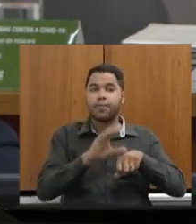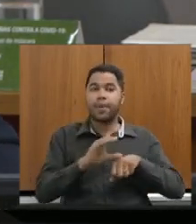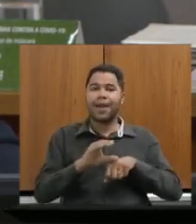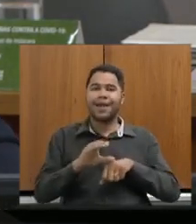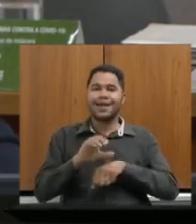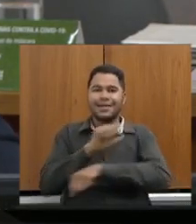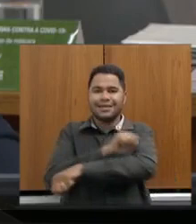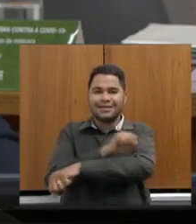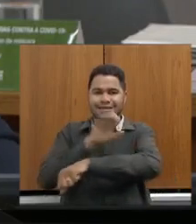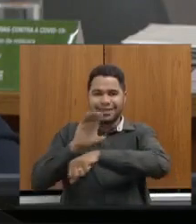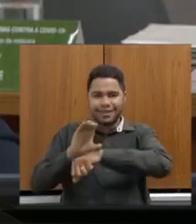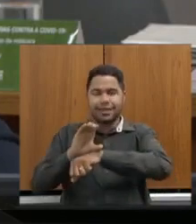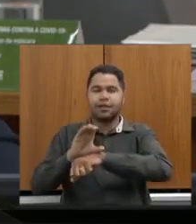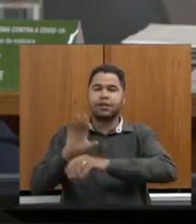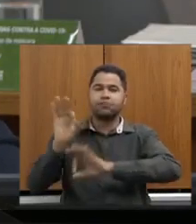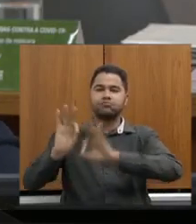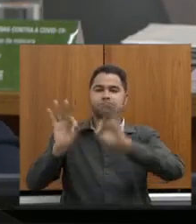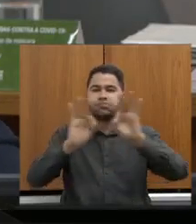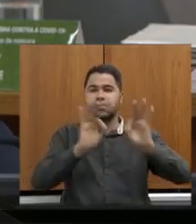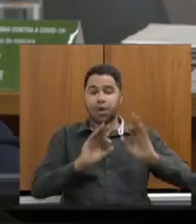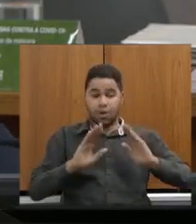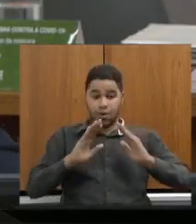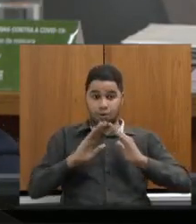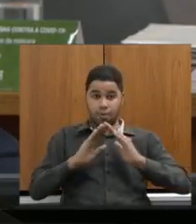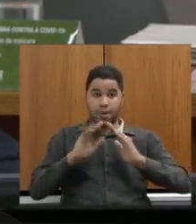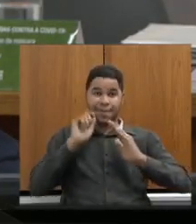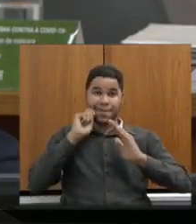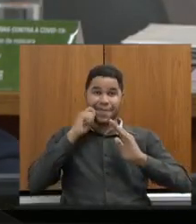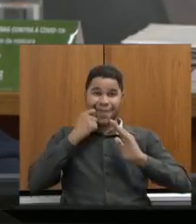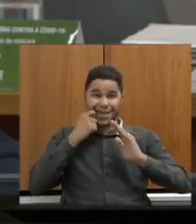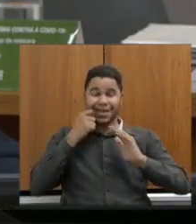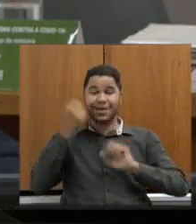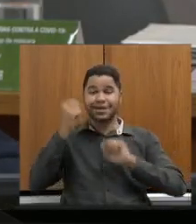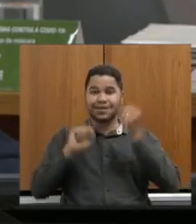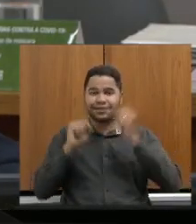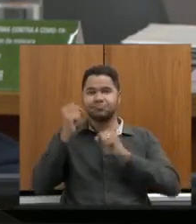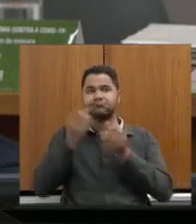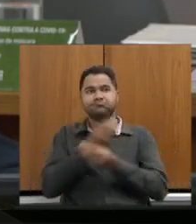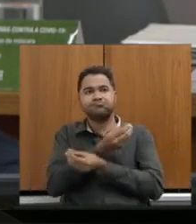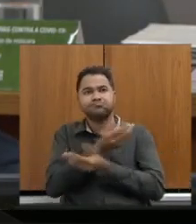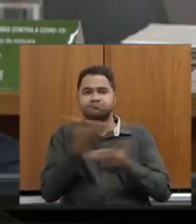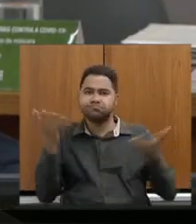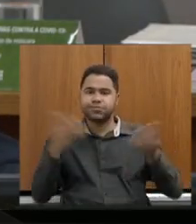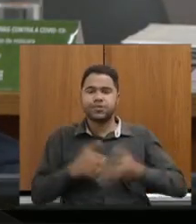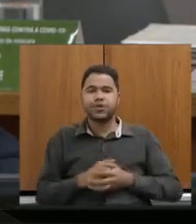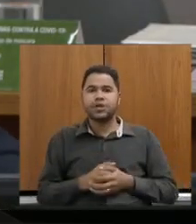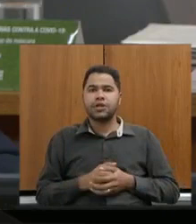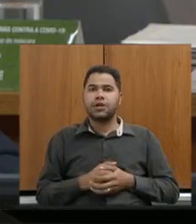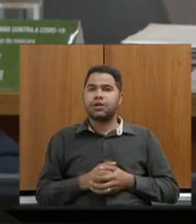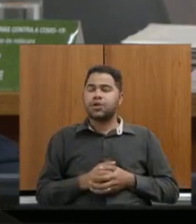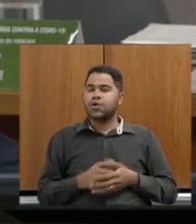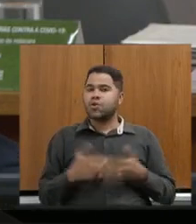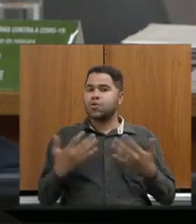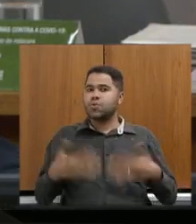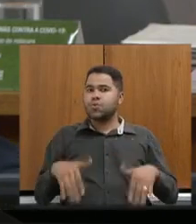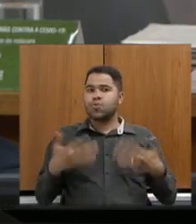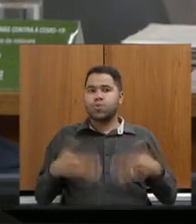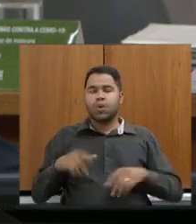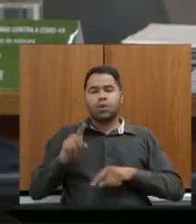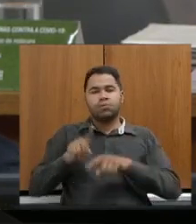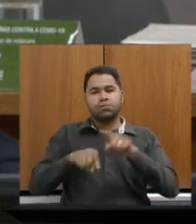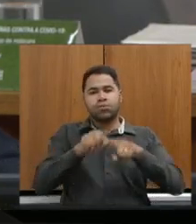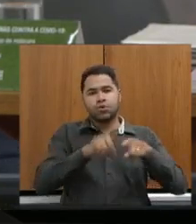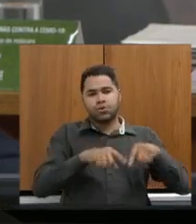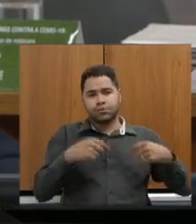do Senac e elas montaram uma padaria industrial em Juiz de Fora que fornece assim vive de forma fantástica né todos os